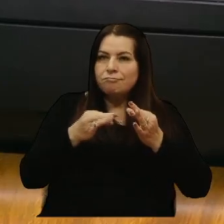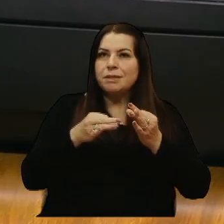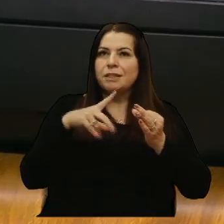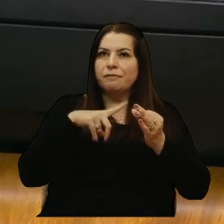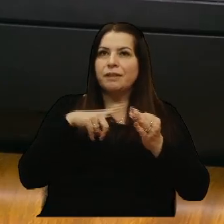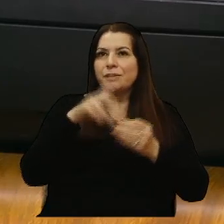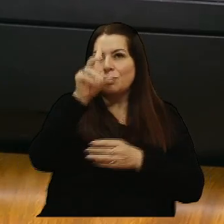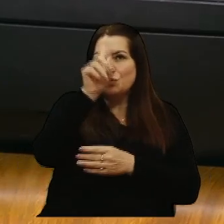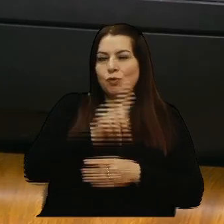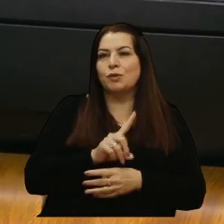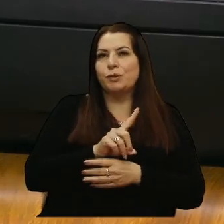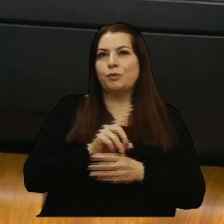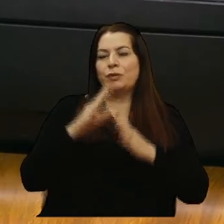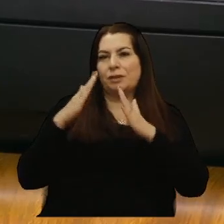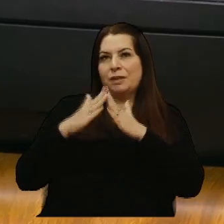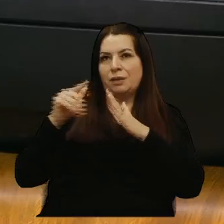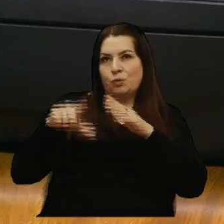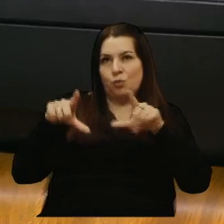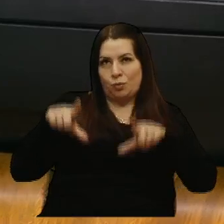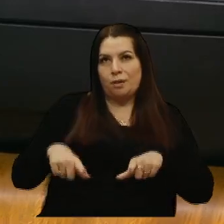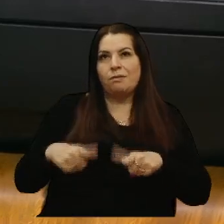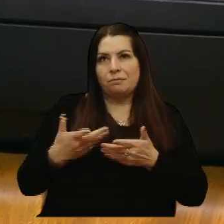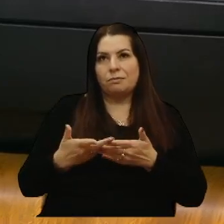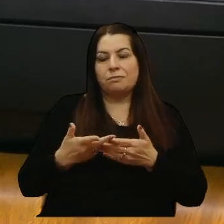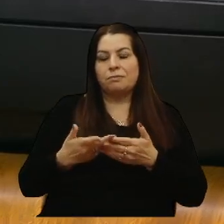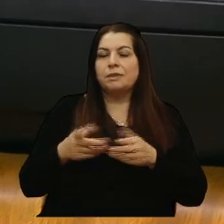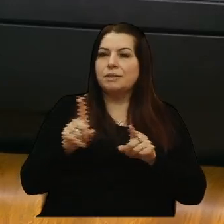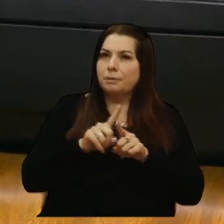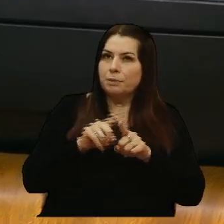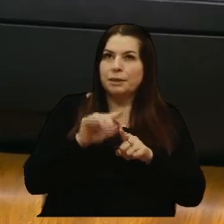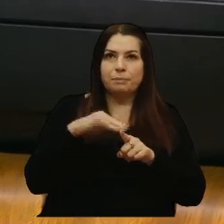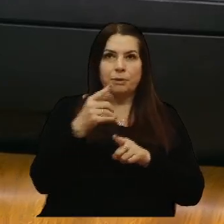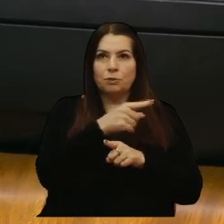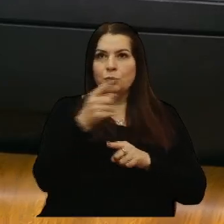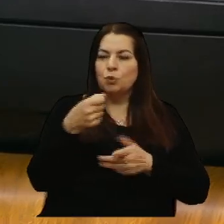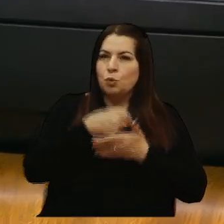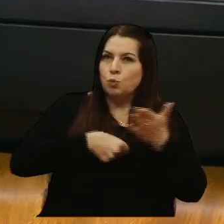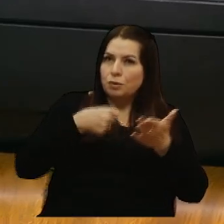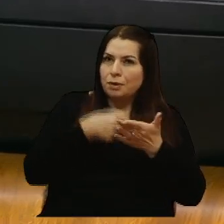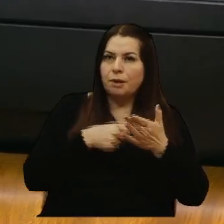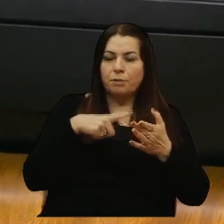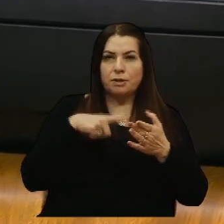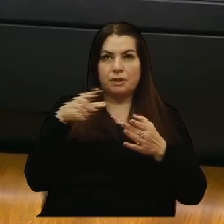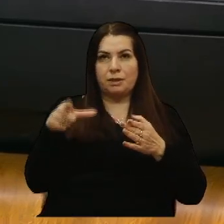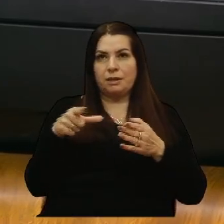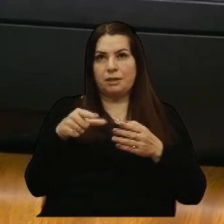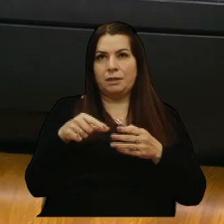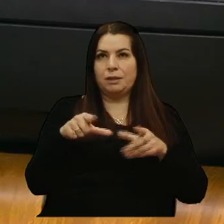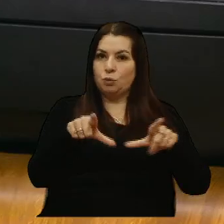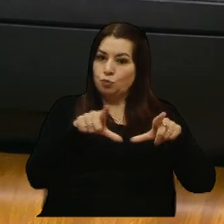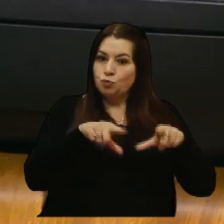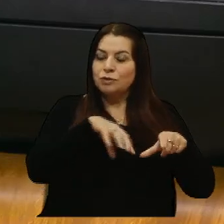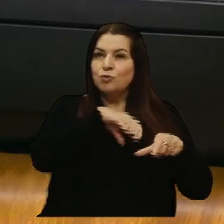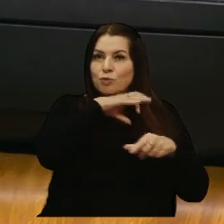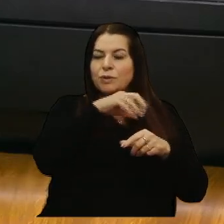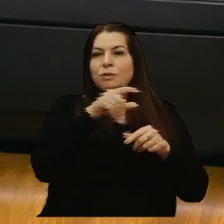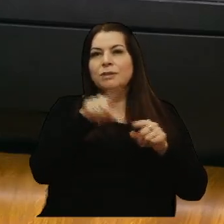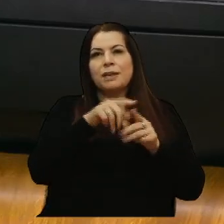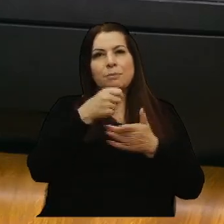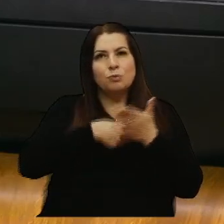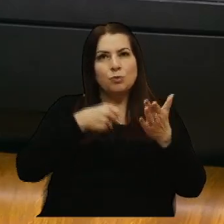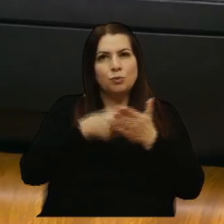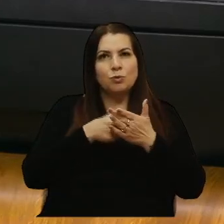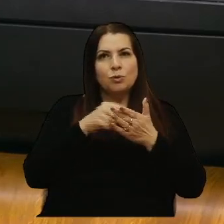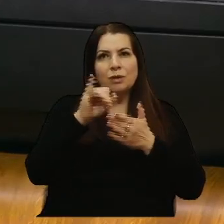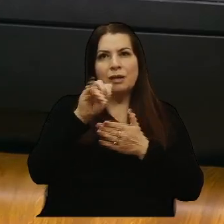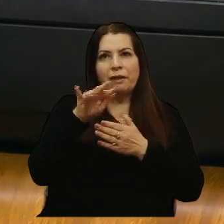ter o direito de morar nesse local. E mais do que isso, mais do que o senhor lutar para garantir esse título público, eu sei que o senhor é um lutador da